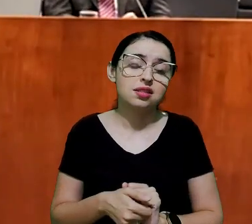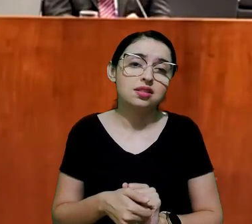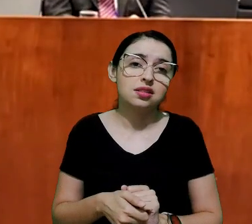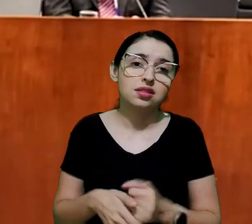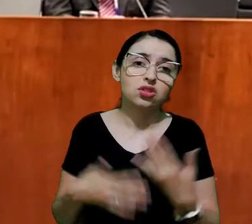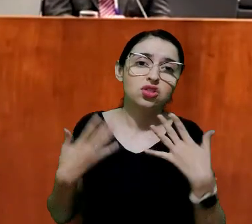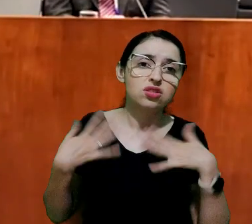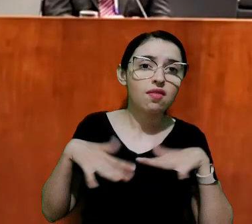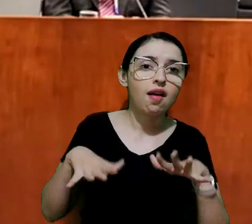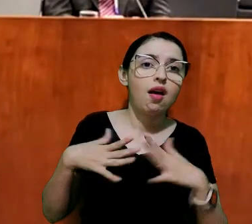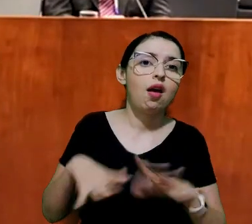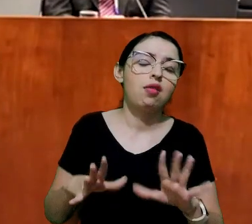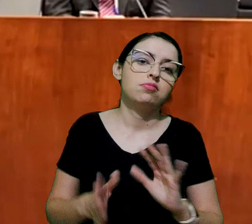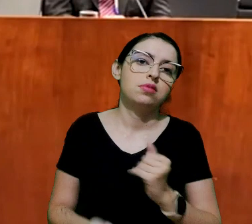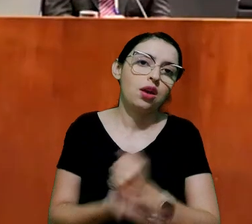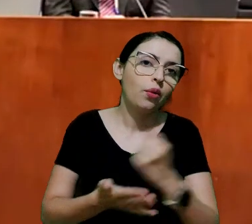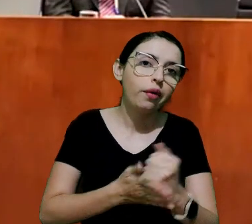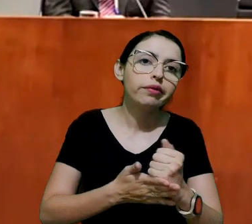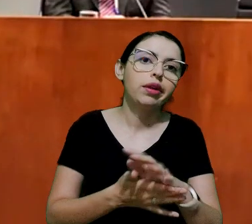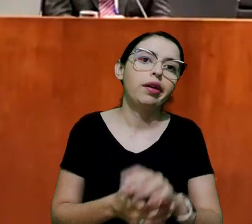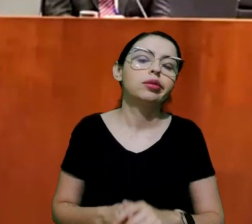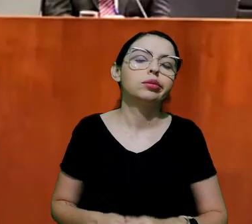É contrato de hospedagem.